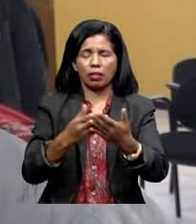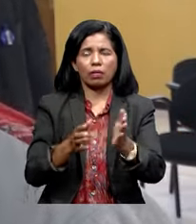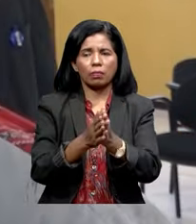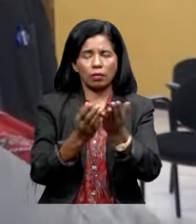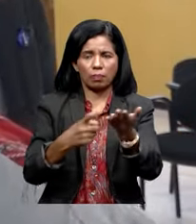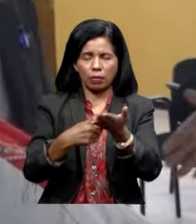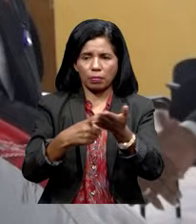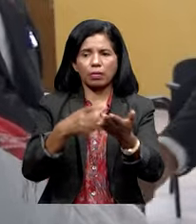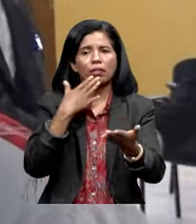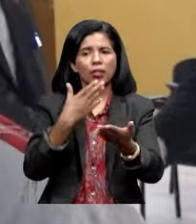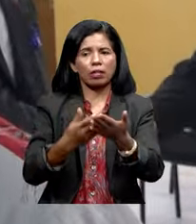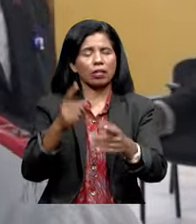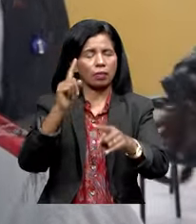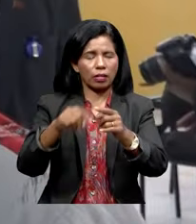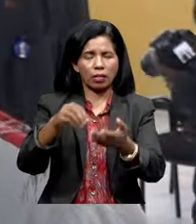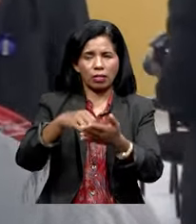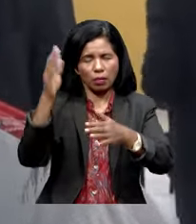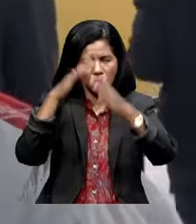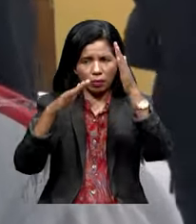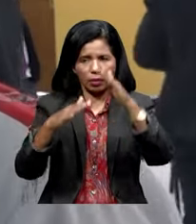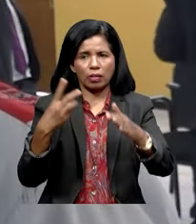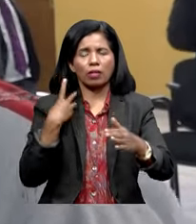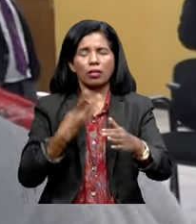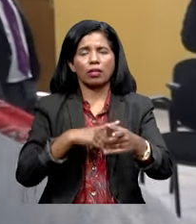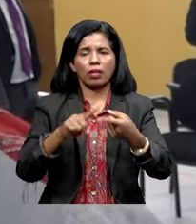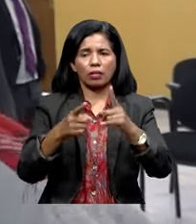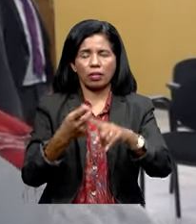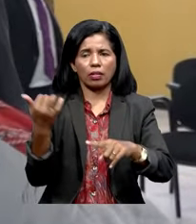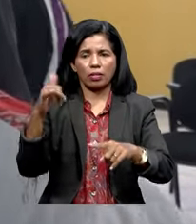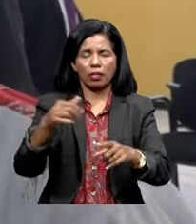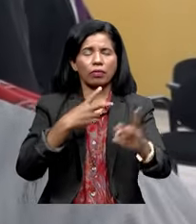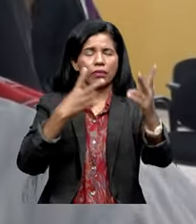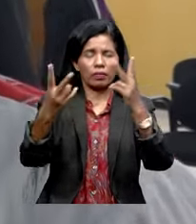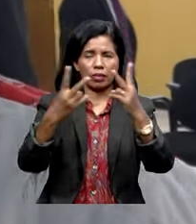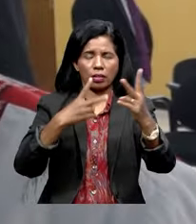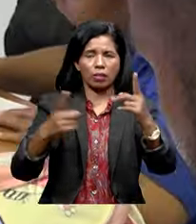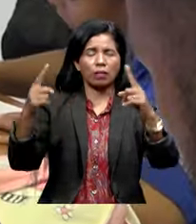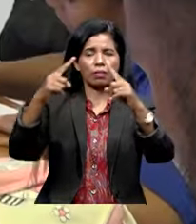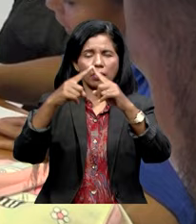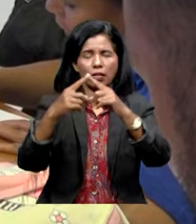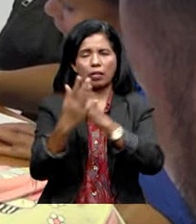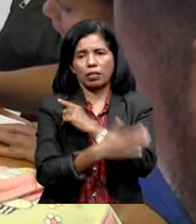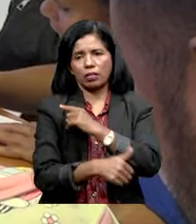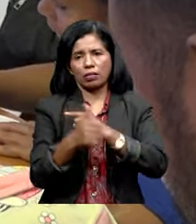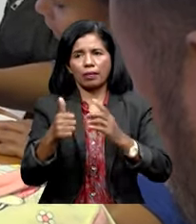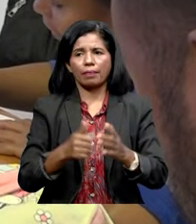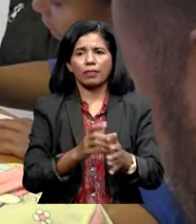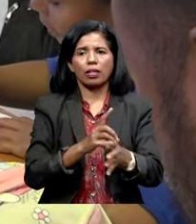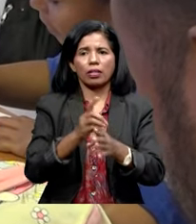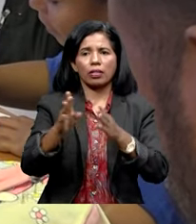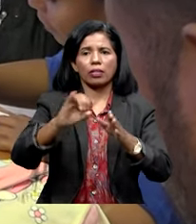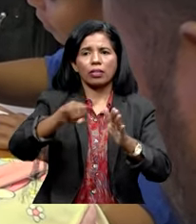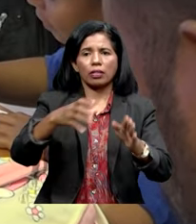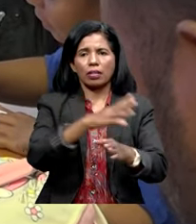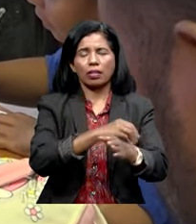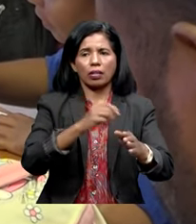dia para la bele tau hi problema e teninia mal oxira ne vese halo viagem baia diáspora. Unemos diretor-geral